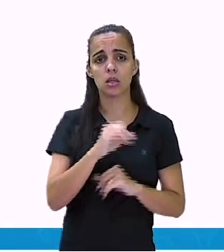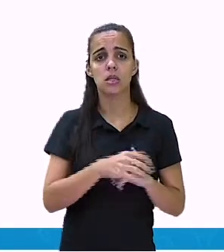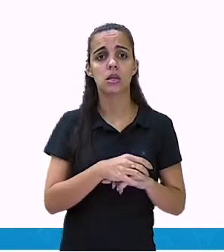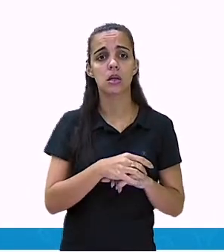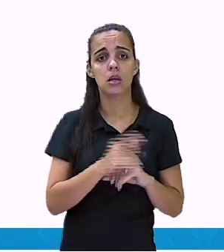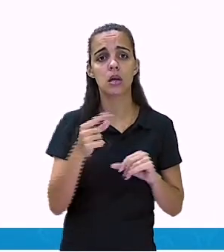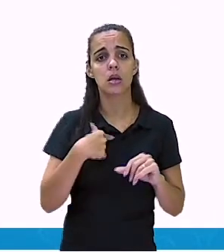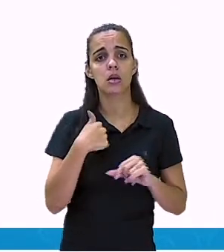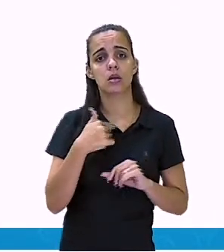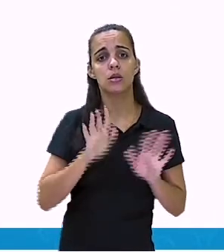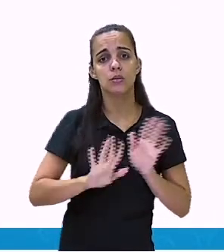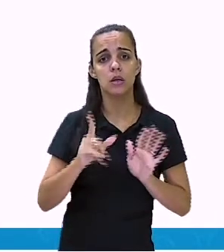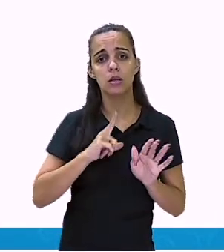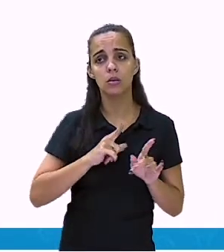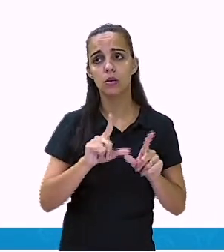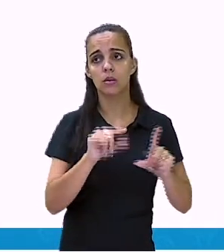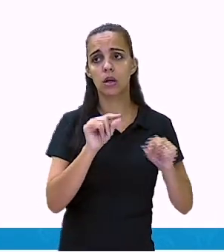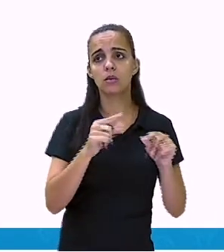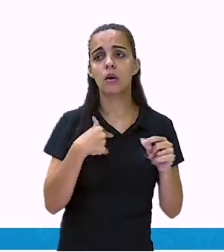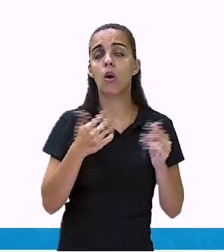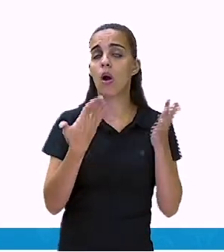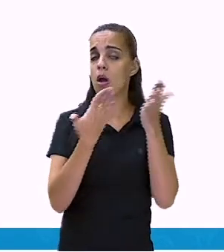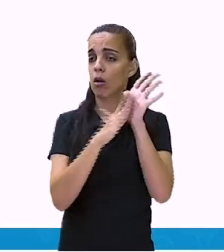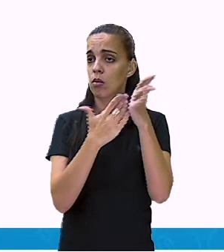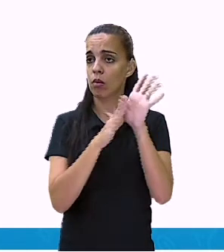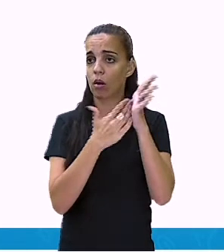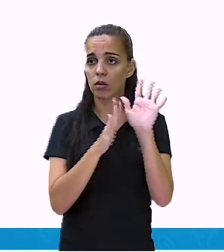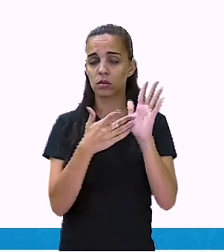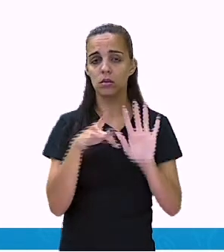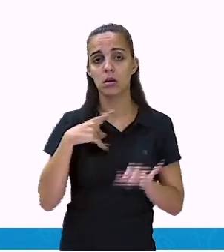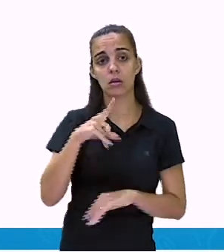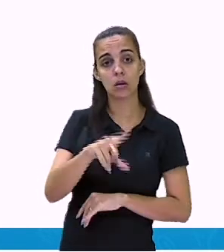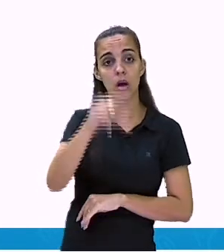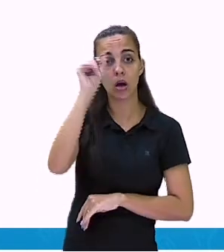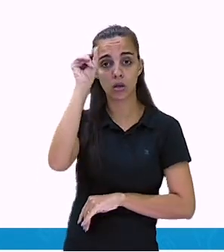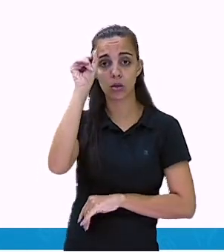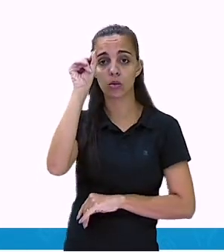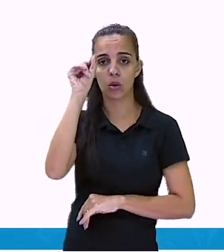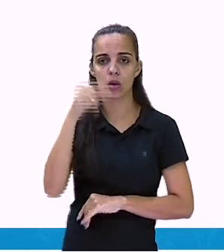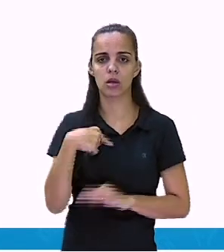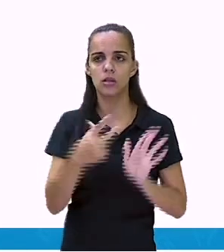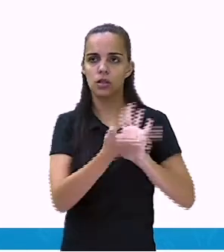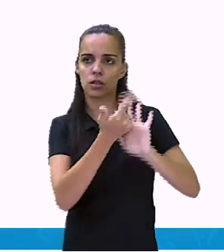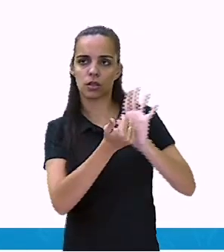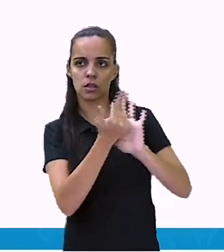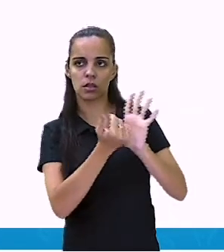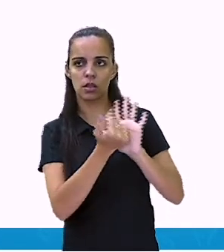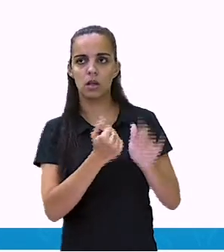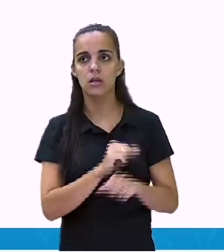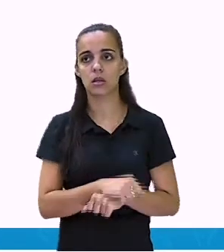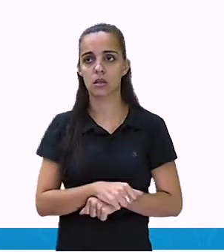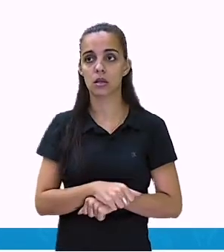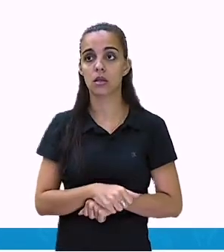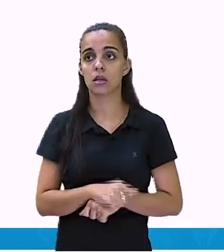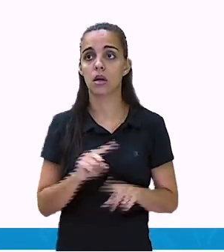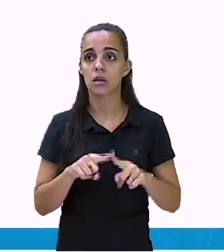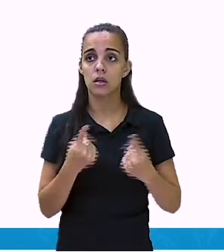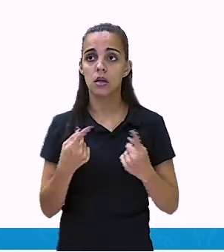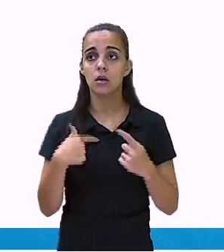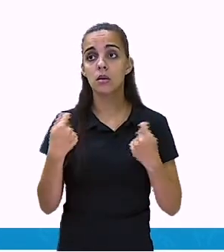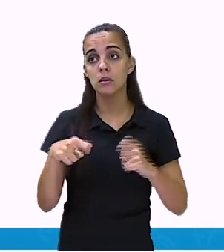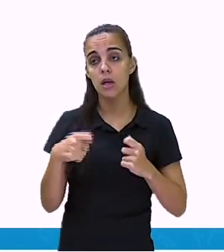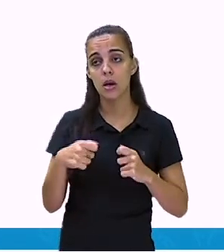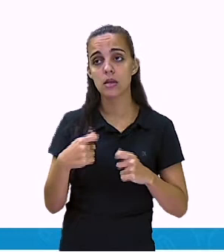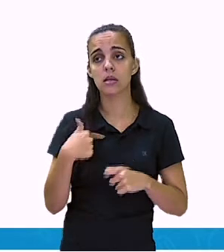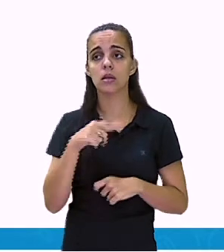anteriormente. Que ideia? É louvável a emissora dispensar atenção às crianças, porém, é